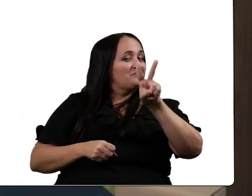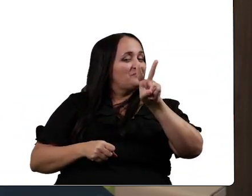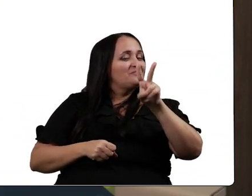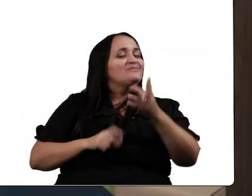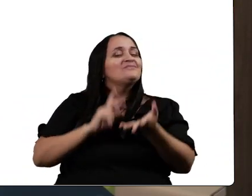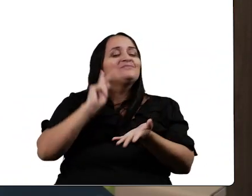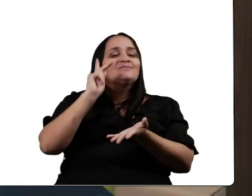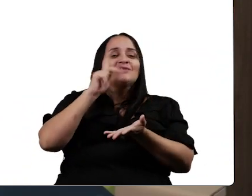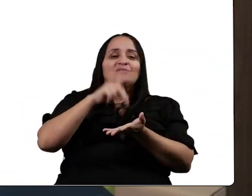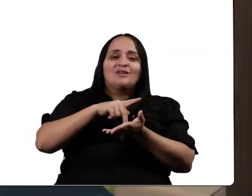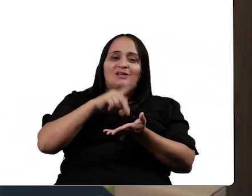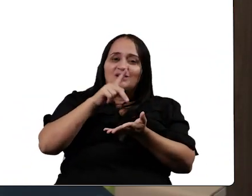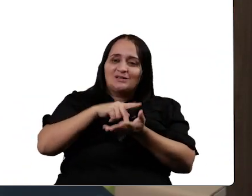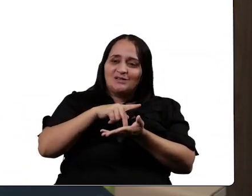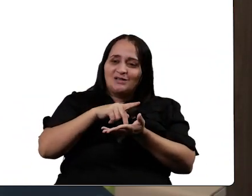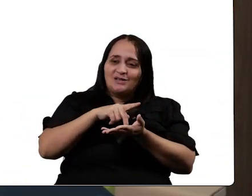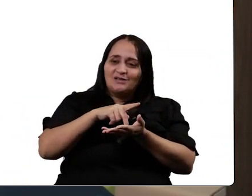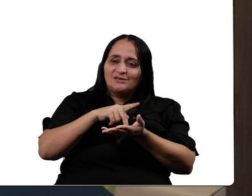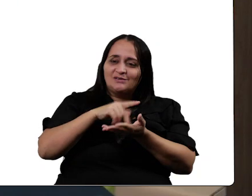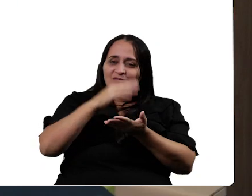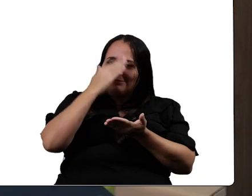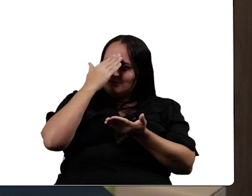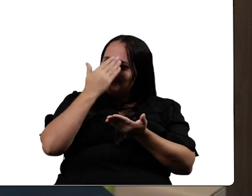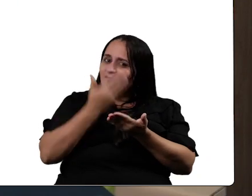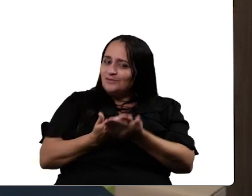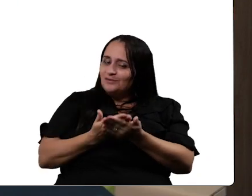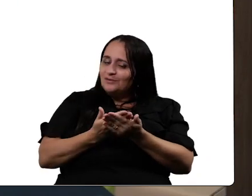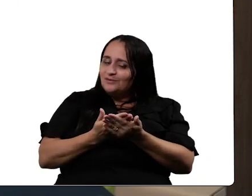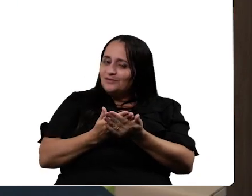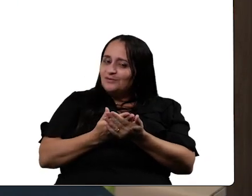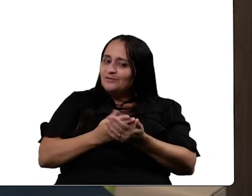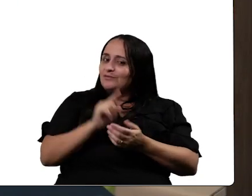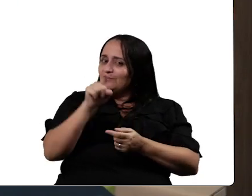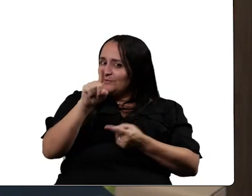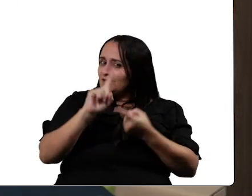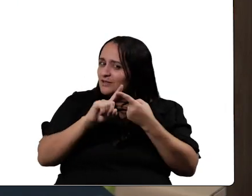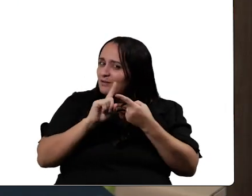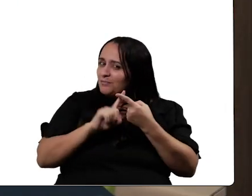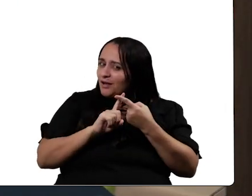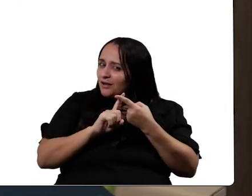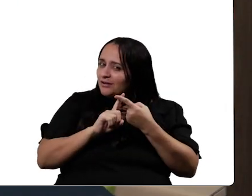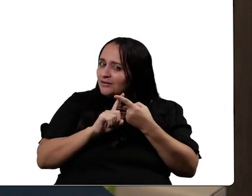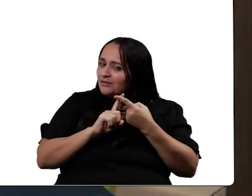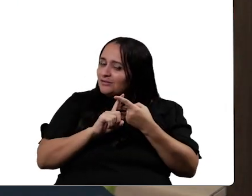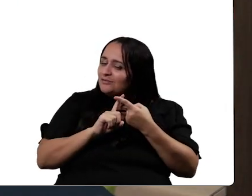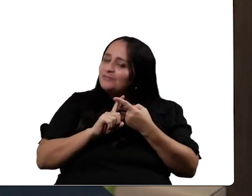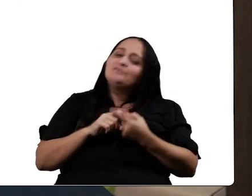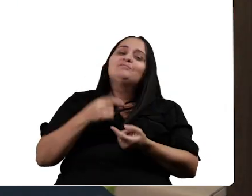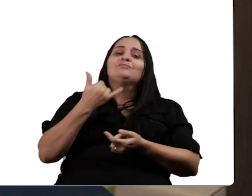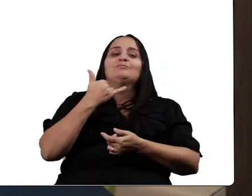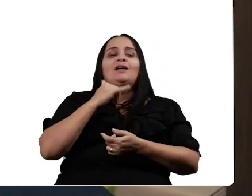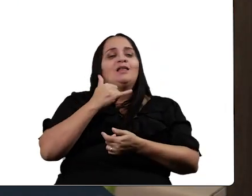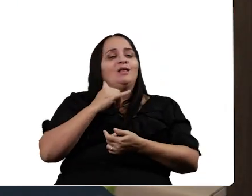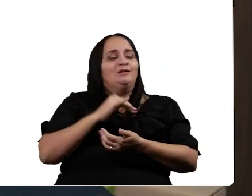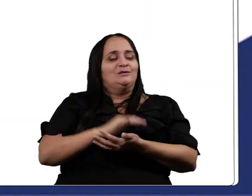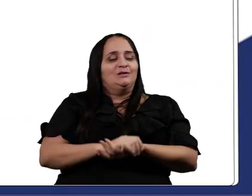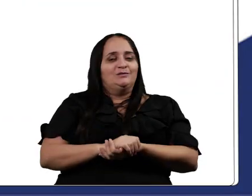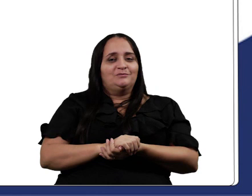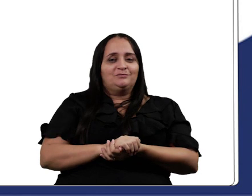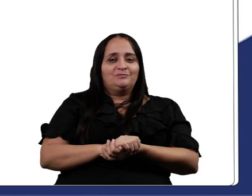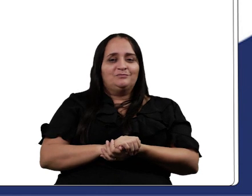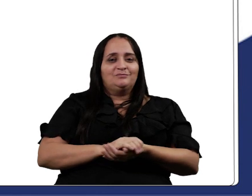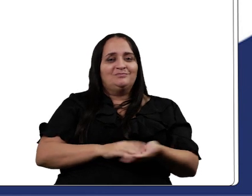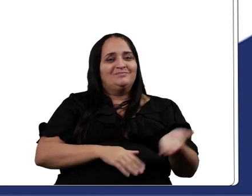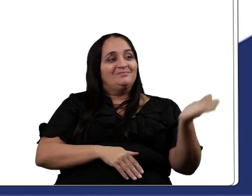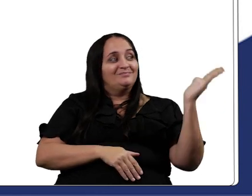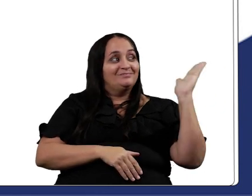número 2 é verdadeiro? Eu acredito que sim, e você? Também? Beleza, então tá